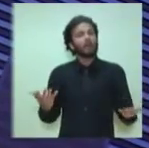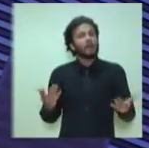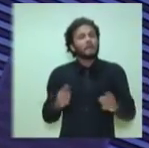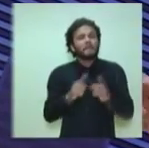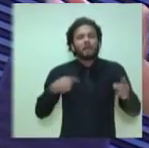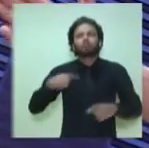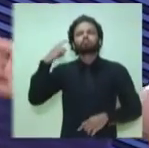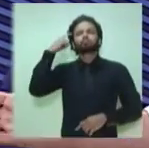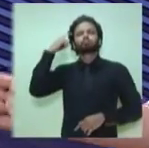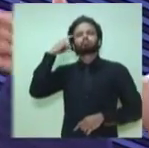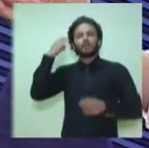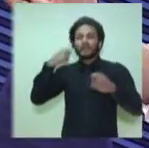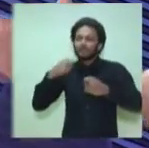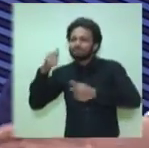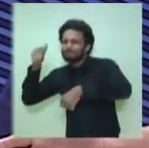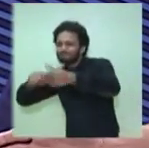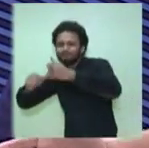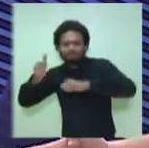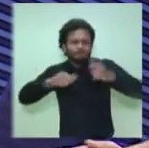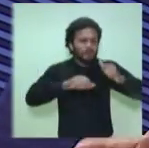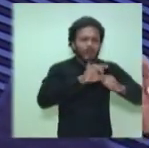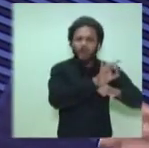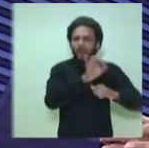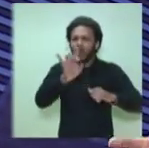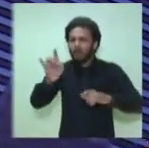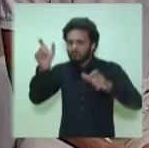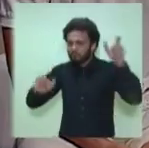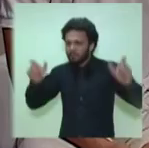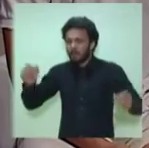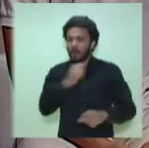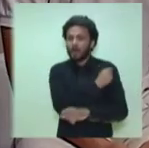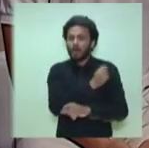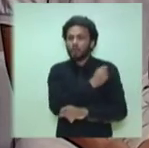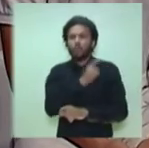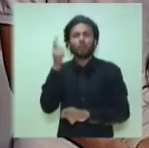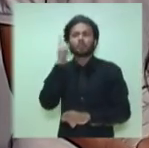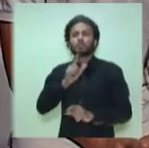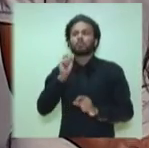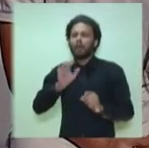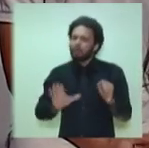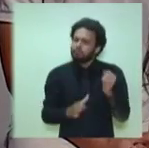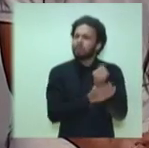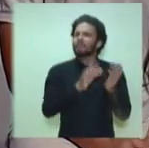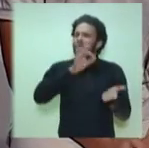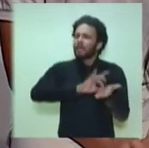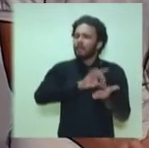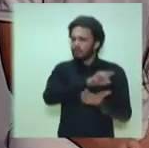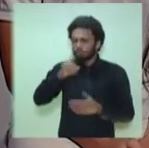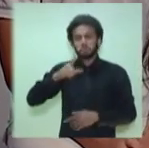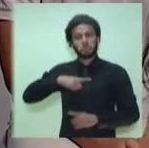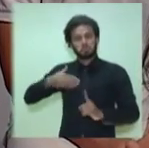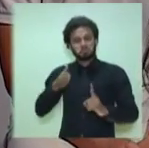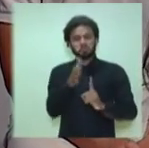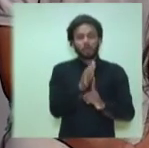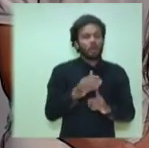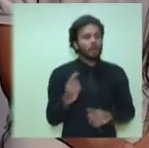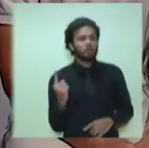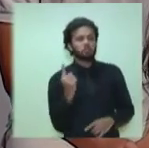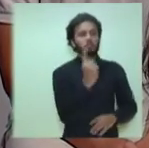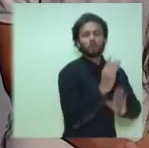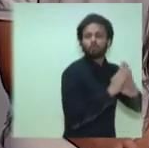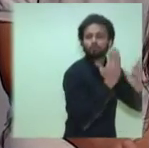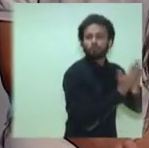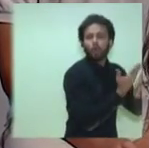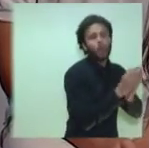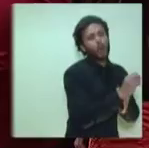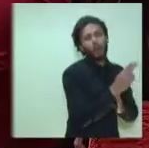caso, ver cada especificidade de cada aluno e garantir que não falte a meia passagem para ir para a escola ou para ir para uma atividade